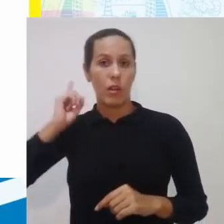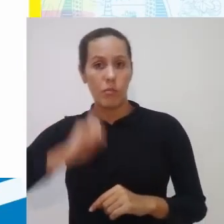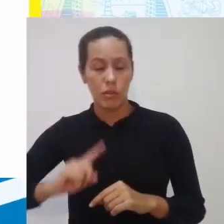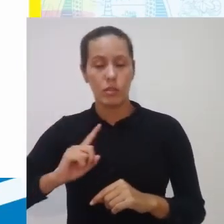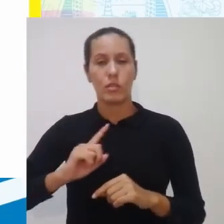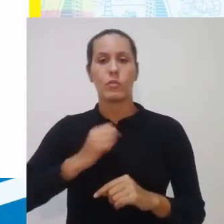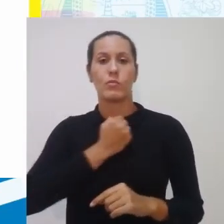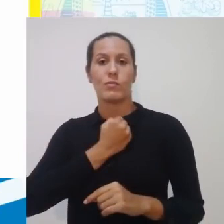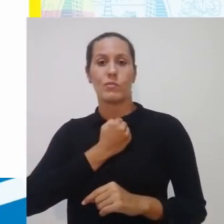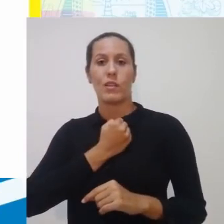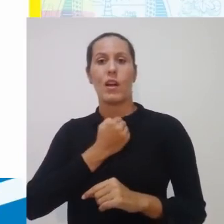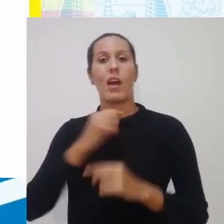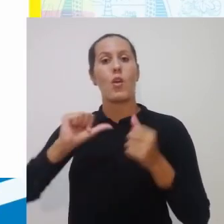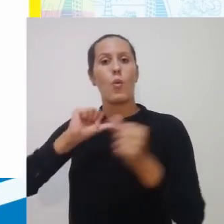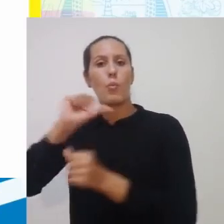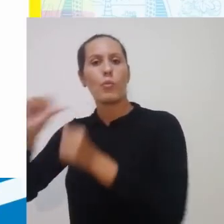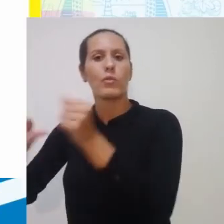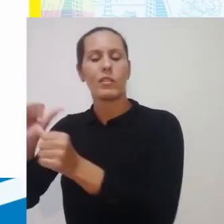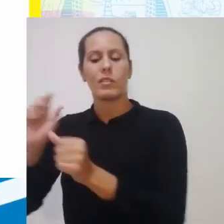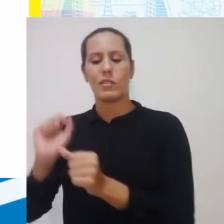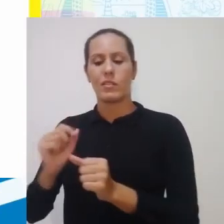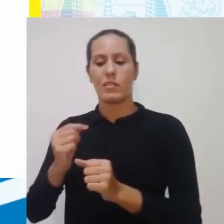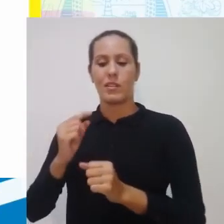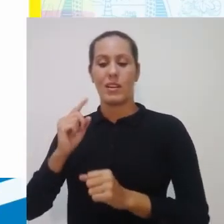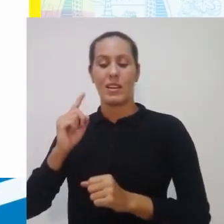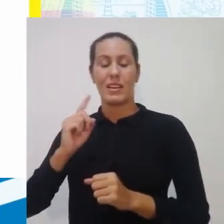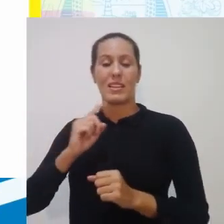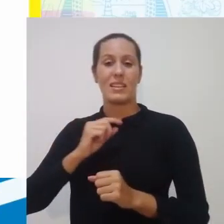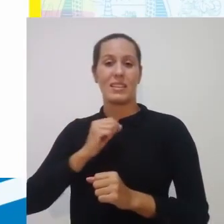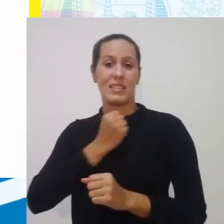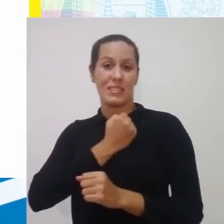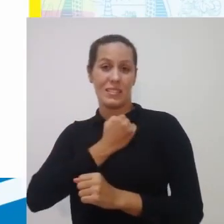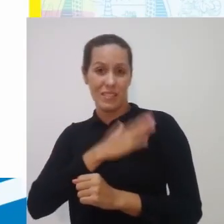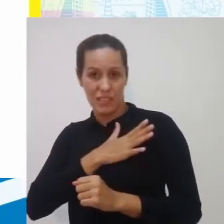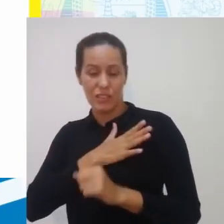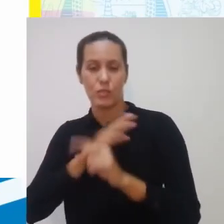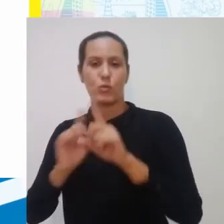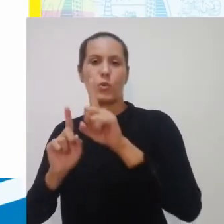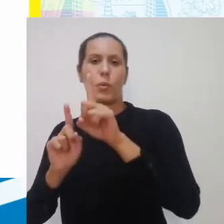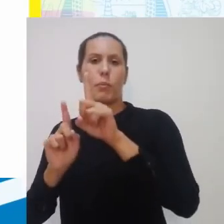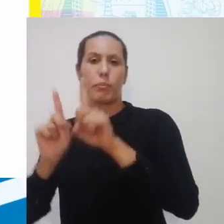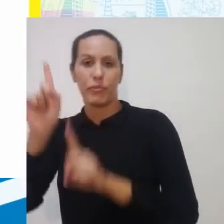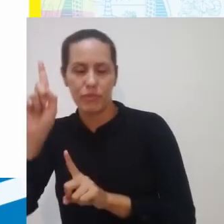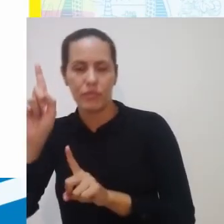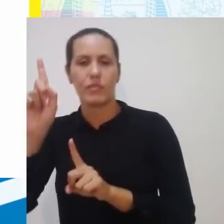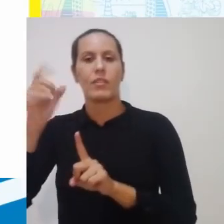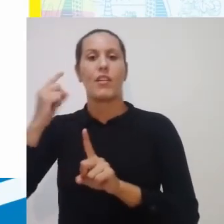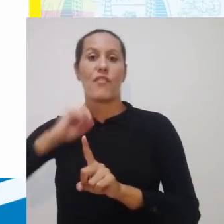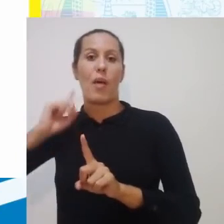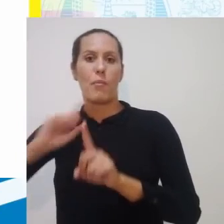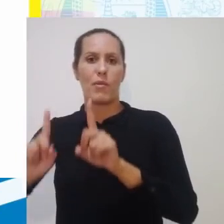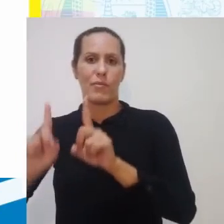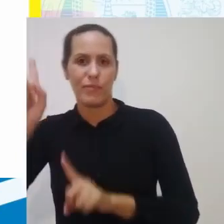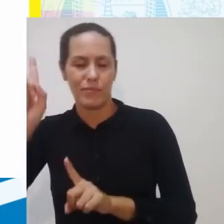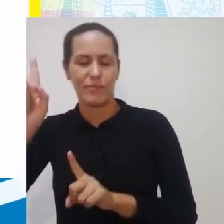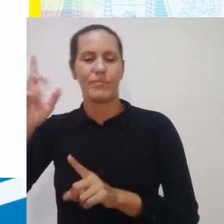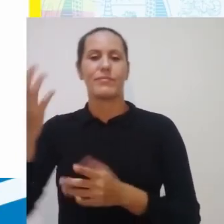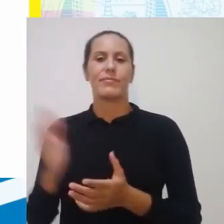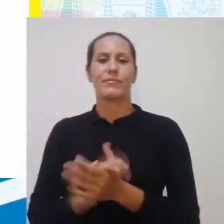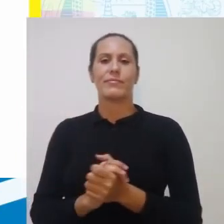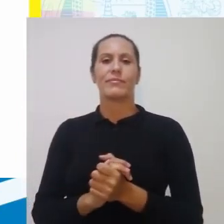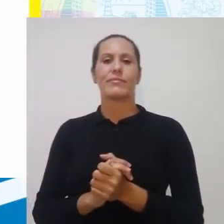no Maracanã. E aí eu só inverti, eu coloquei, Santos é goleado pelo Flamengo no Maracanã.